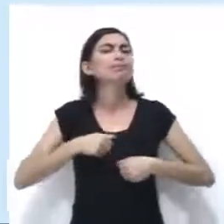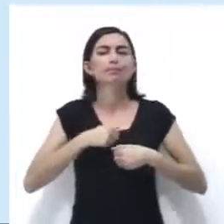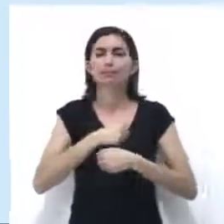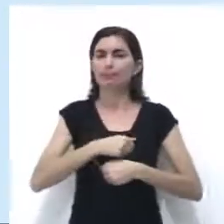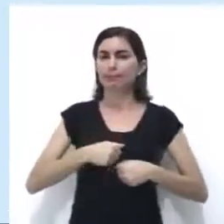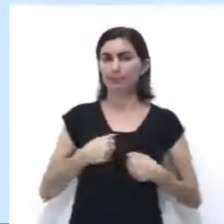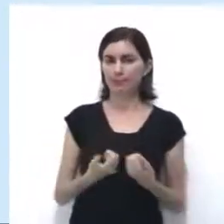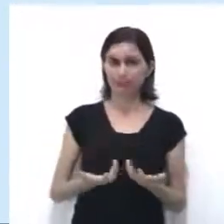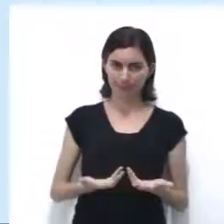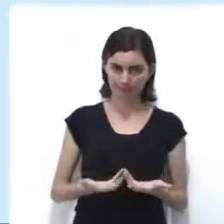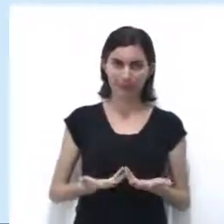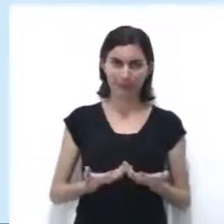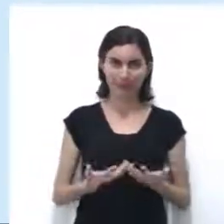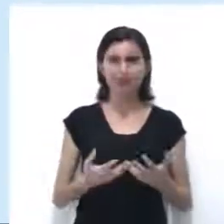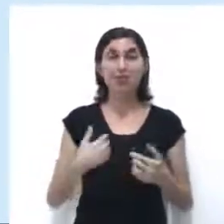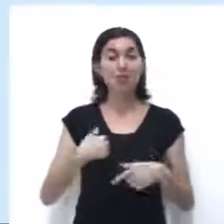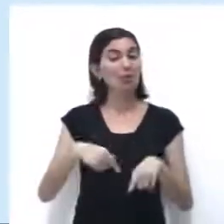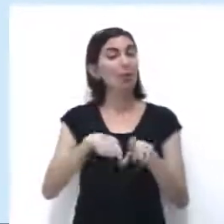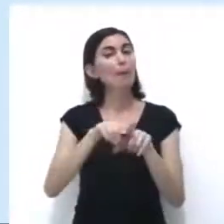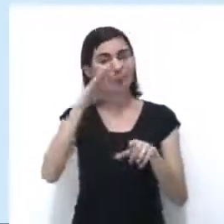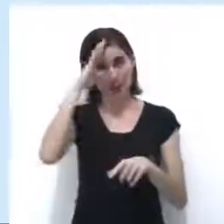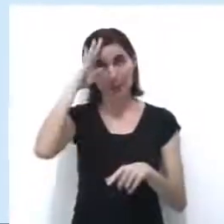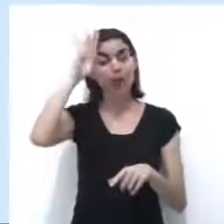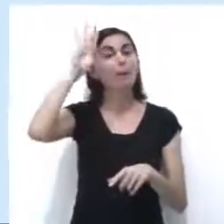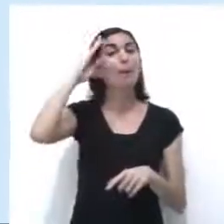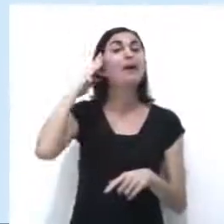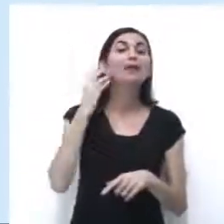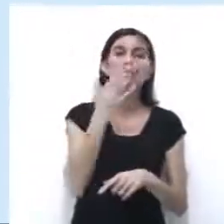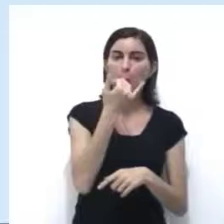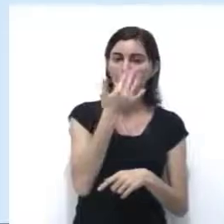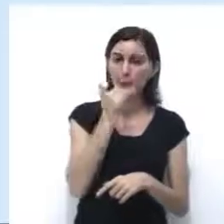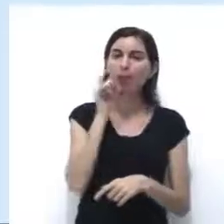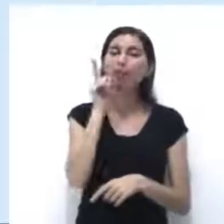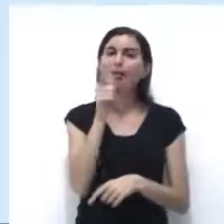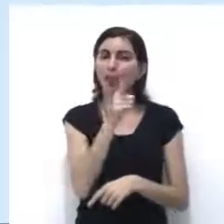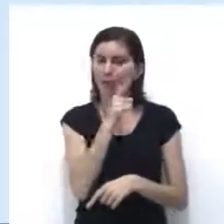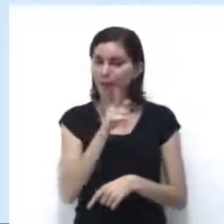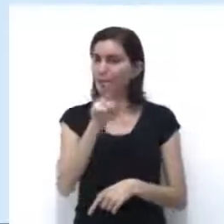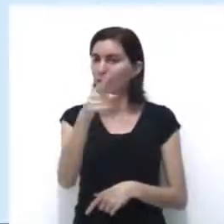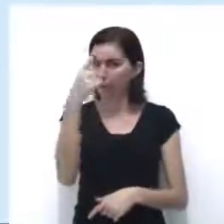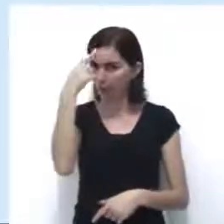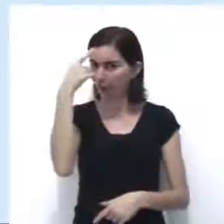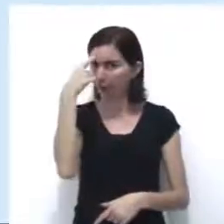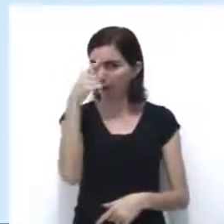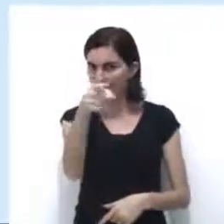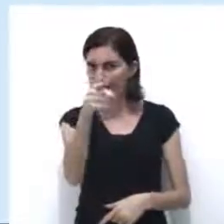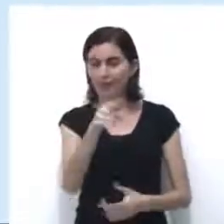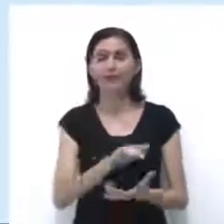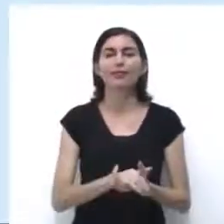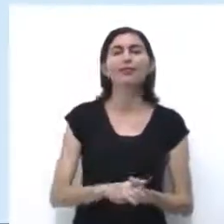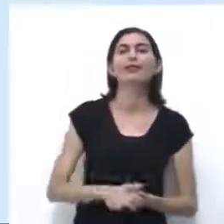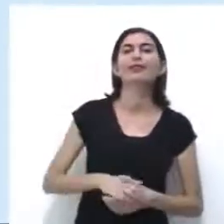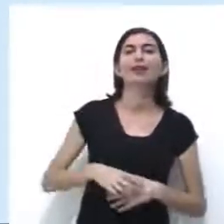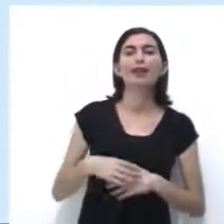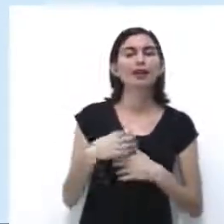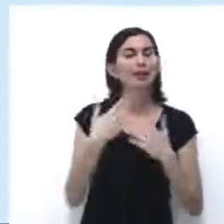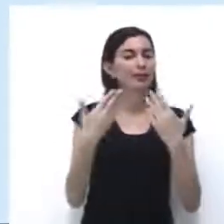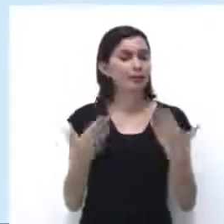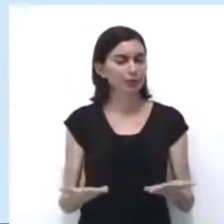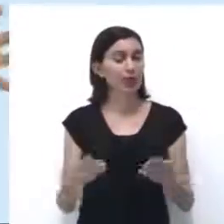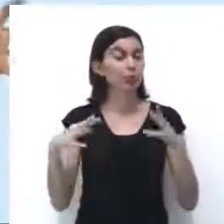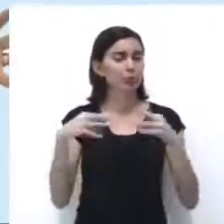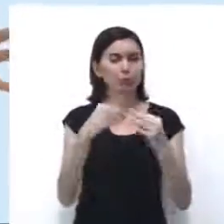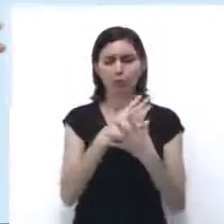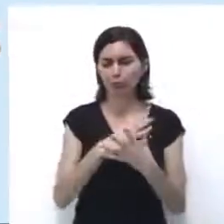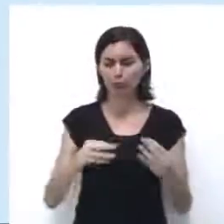sobretudo, isso mesmo, da merenda. Pois é, eu tô ligado aí em você aí, ó. Mas olha só,